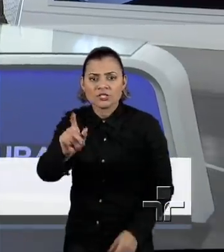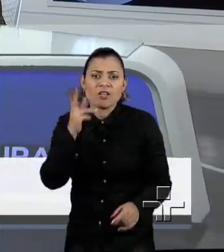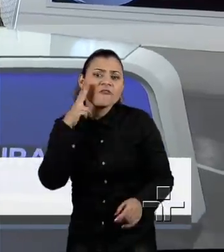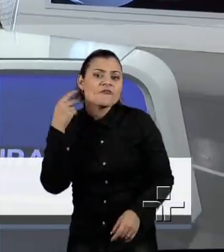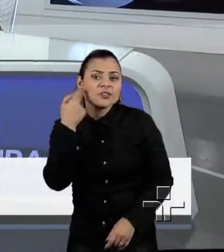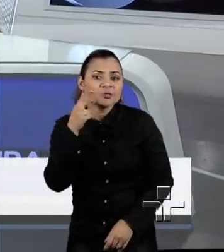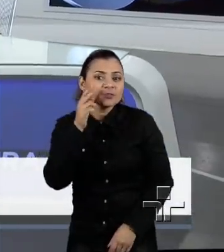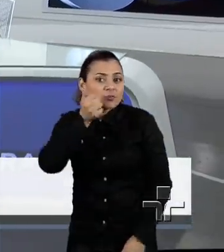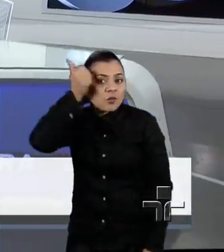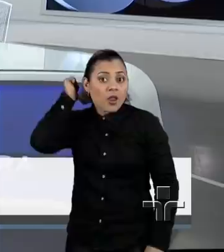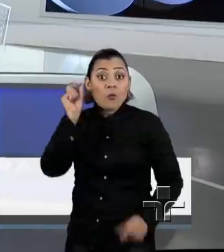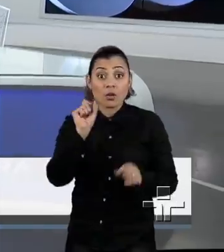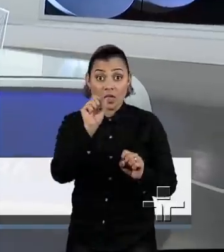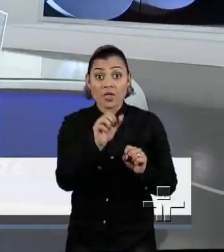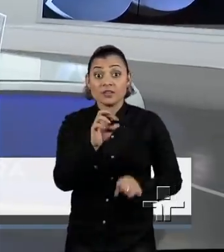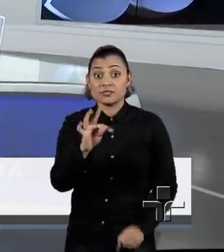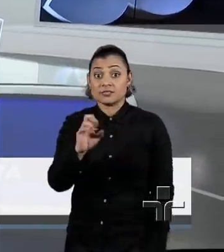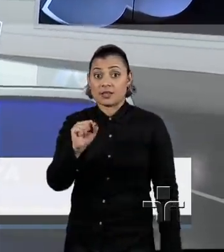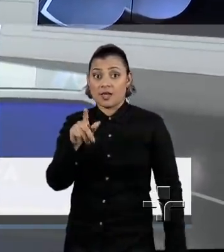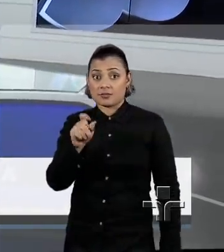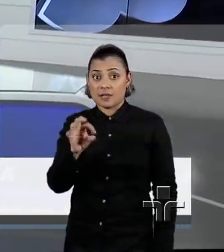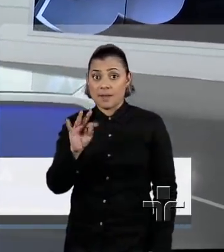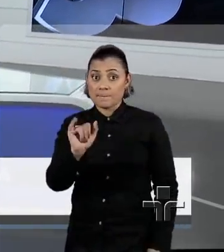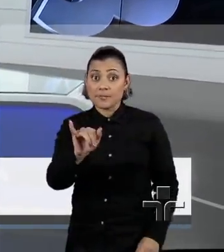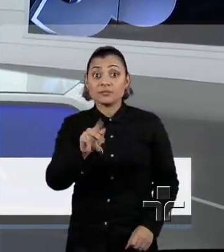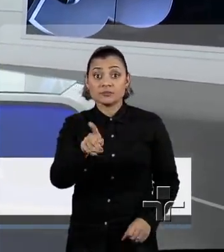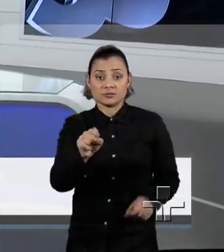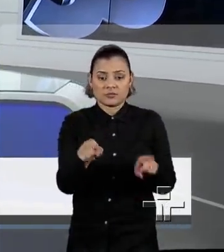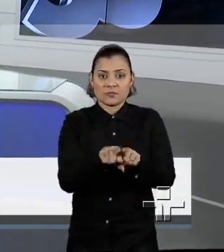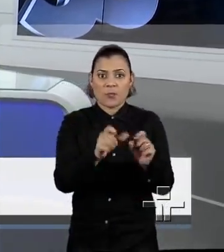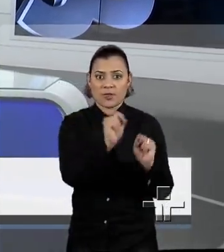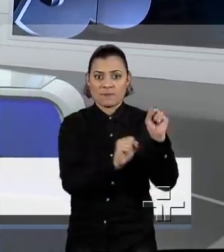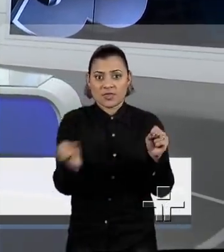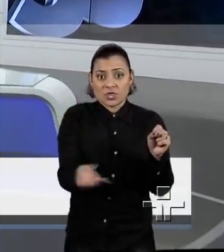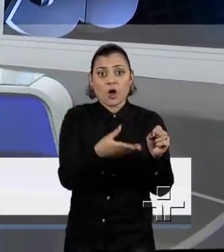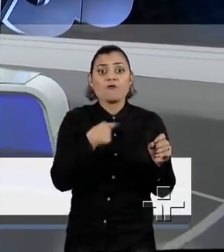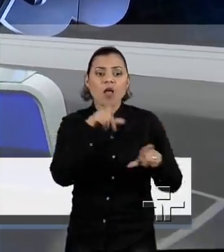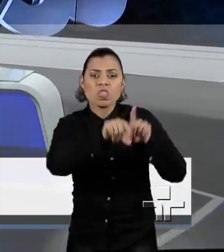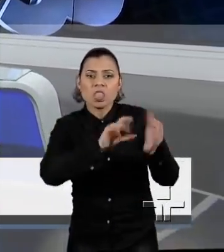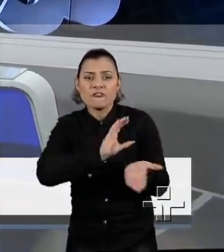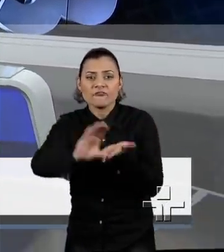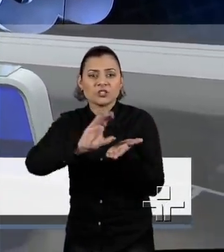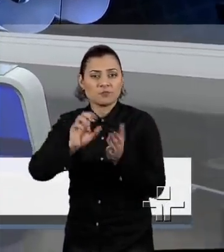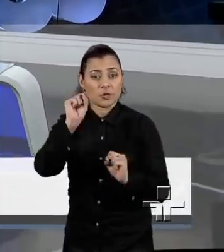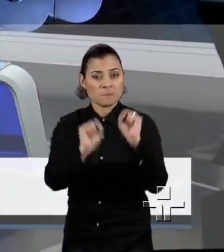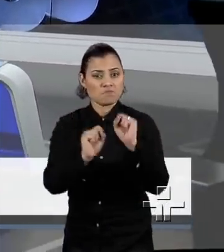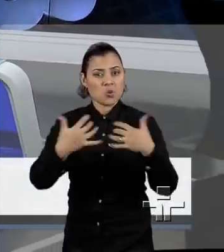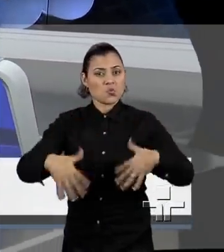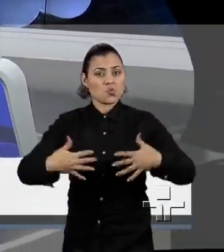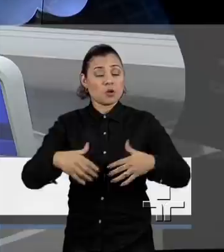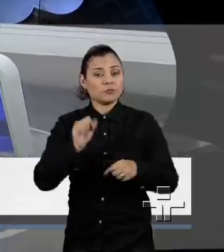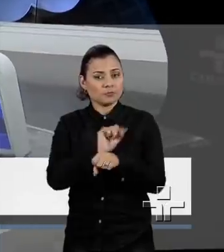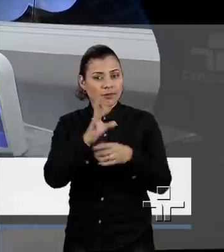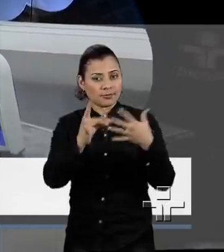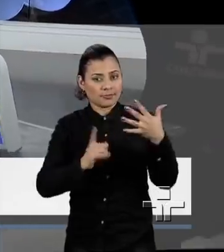selecionar startups que podem fixar parcerias e até ganhar investimento de grandes empresas. Aguarde que voltamos já